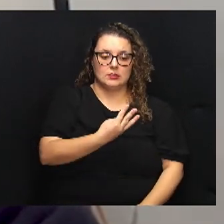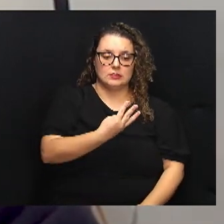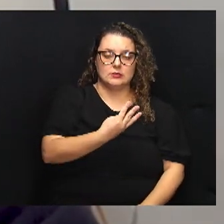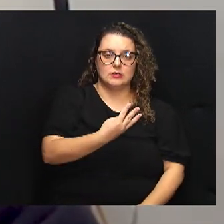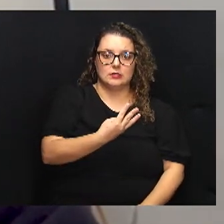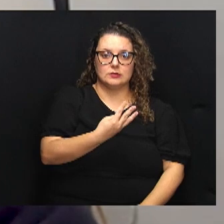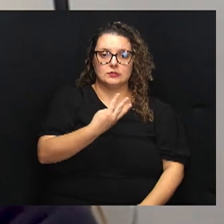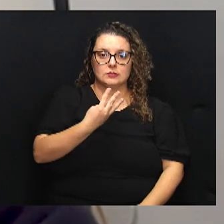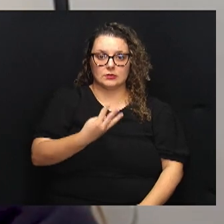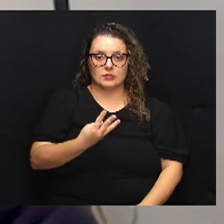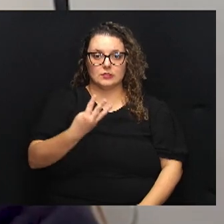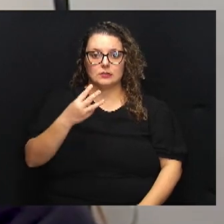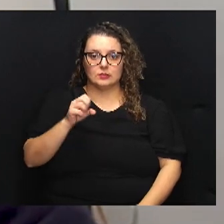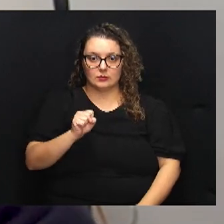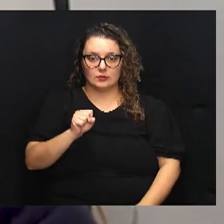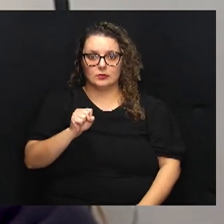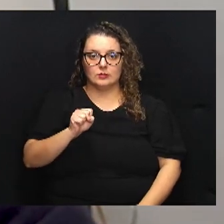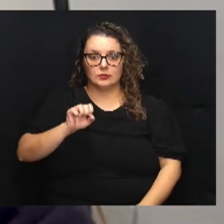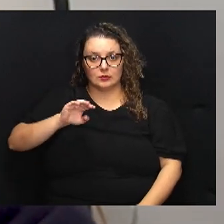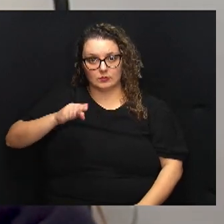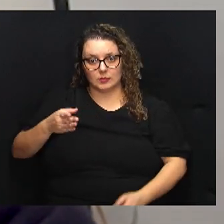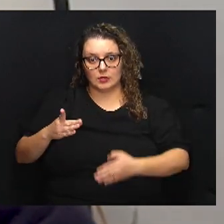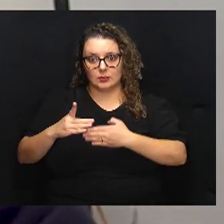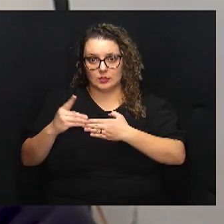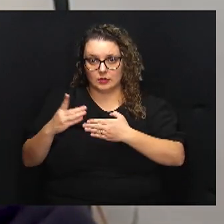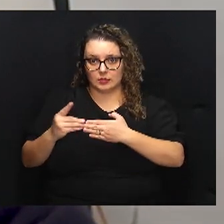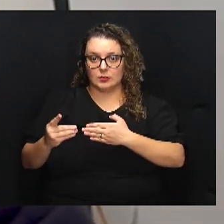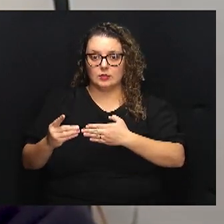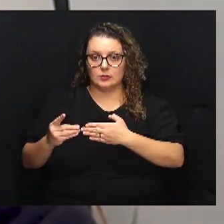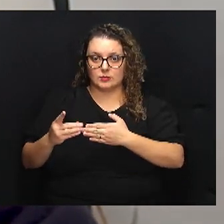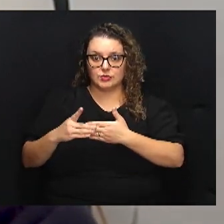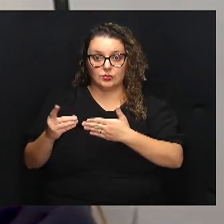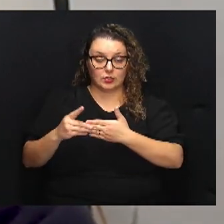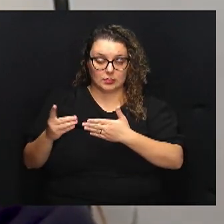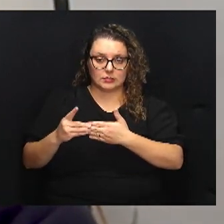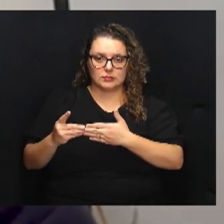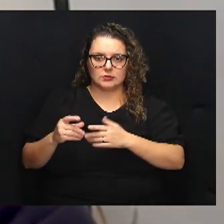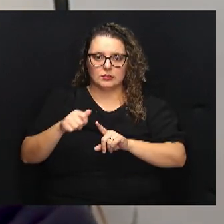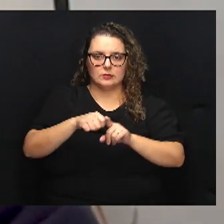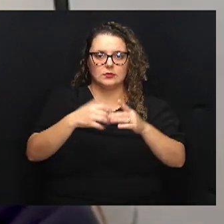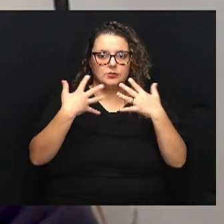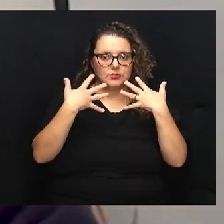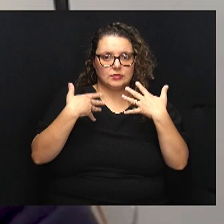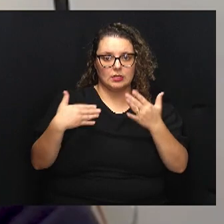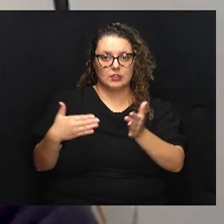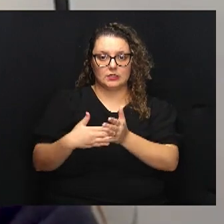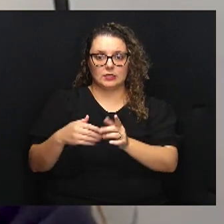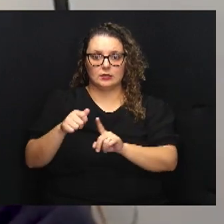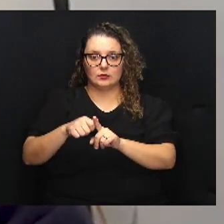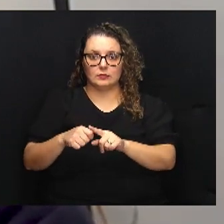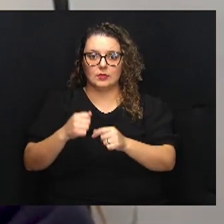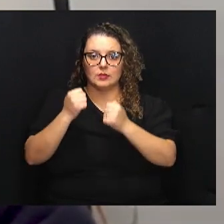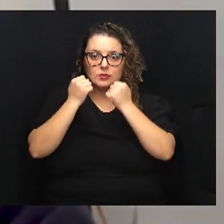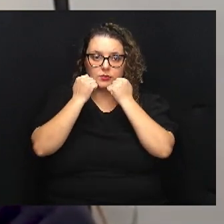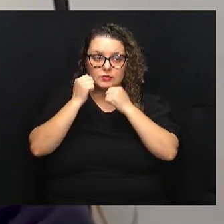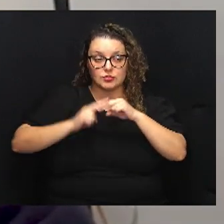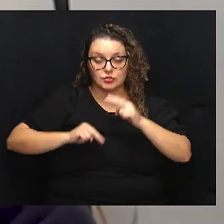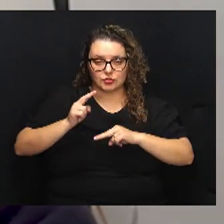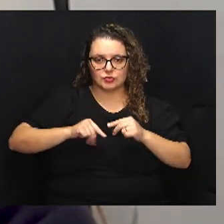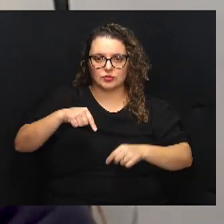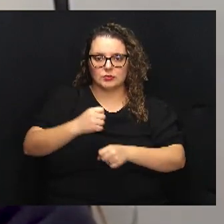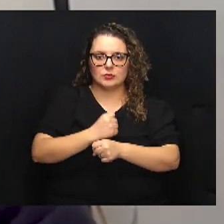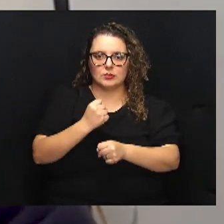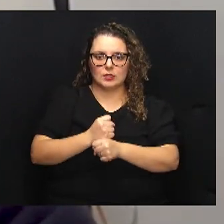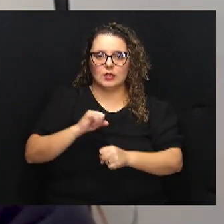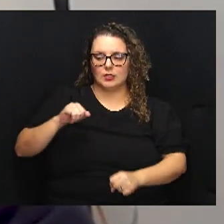338,6 bilhões de dólares no período de janeiro a junho deste ano. Já as importações no mesmo